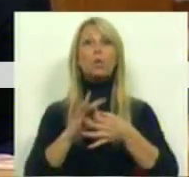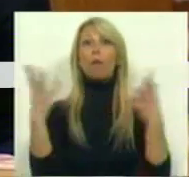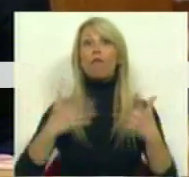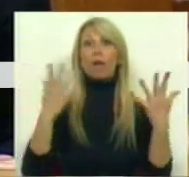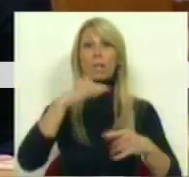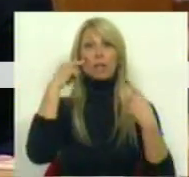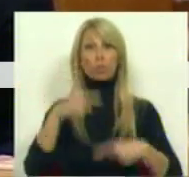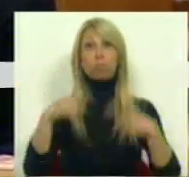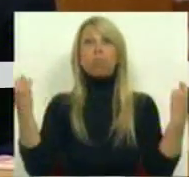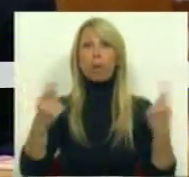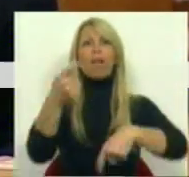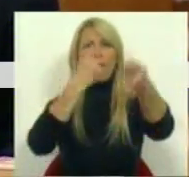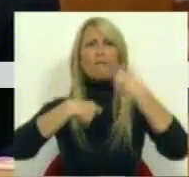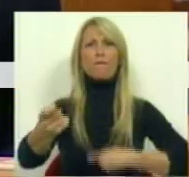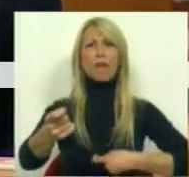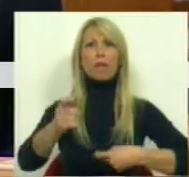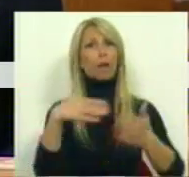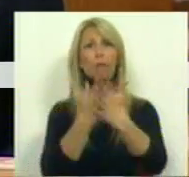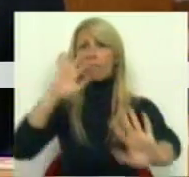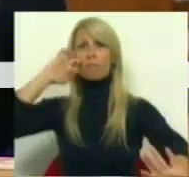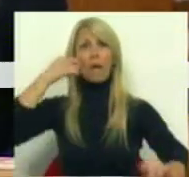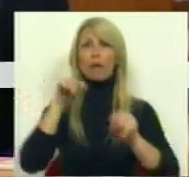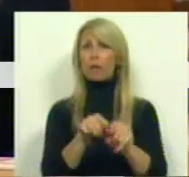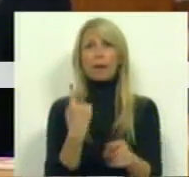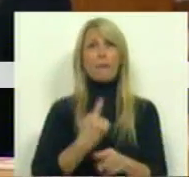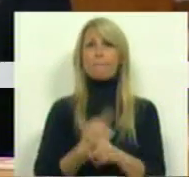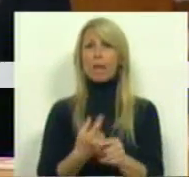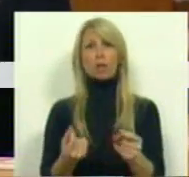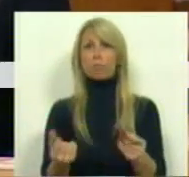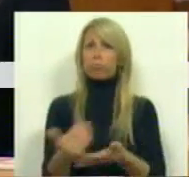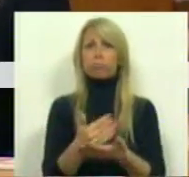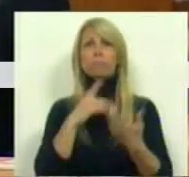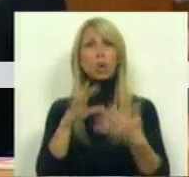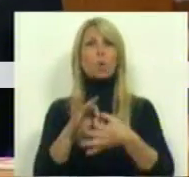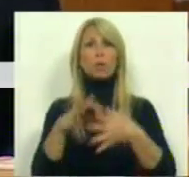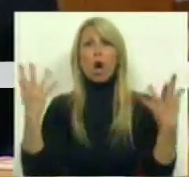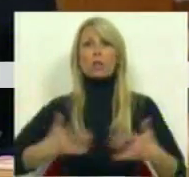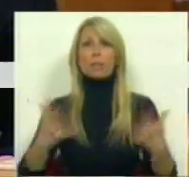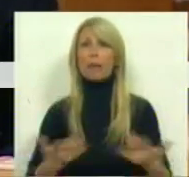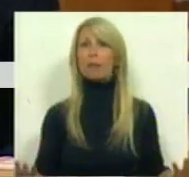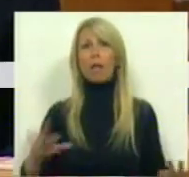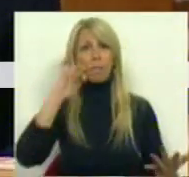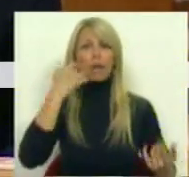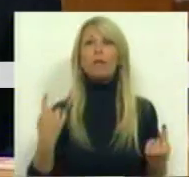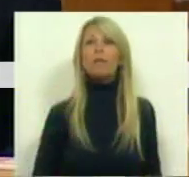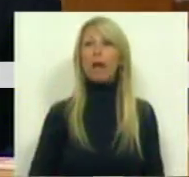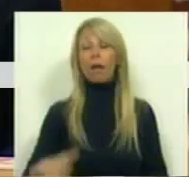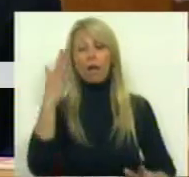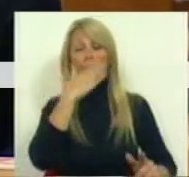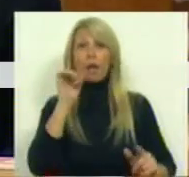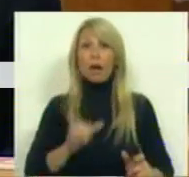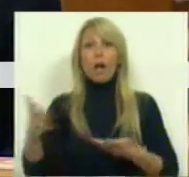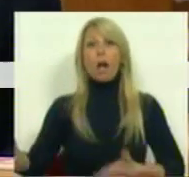públicas. Aliená-la é colocar em risco essa mesma consolidação orçamental. E no caso de uma empresa estratégica